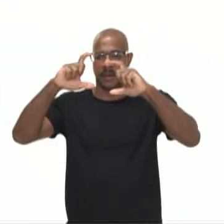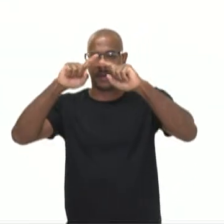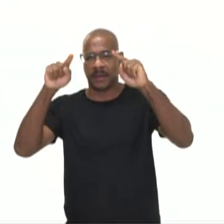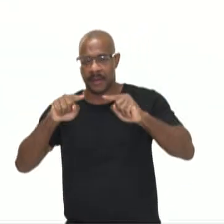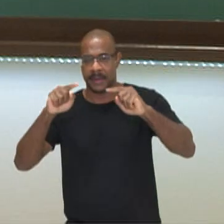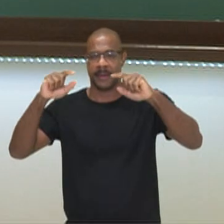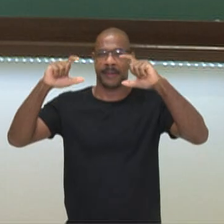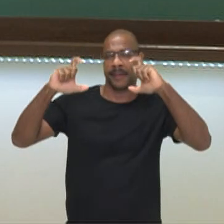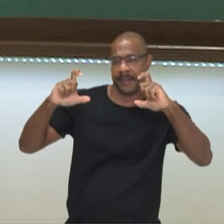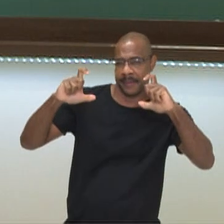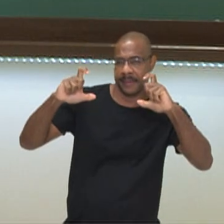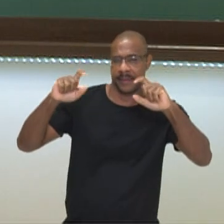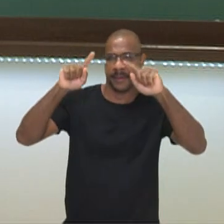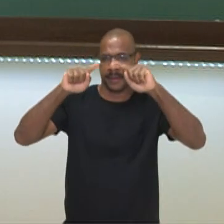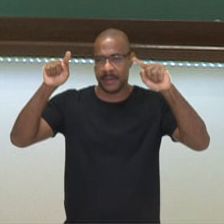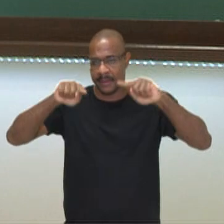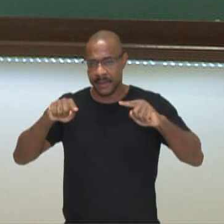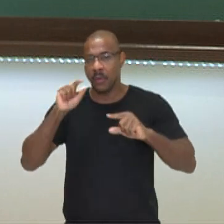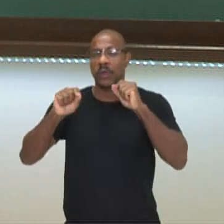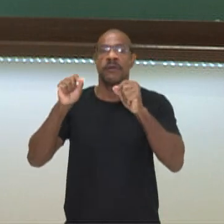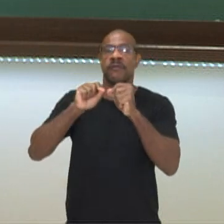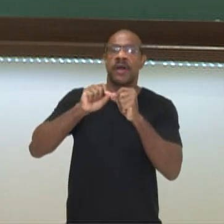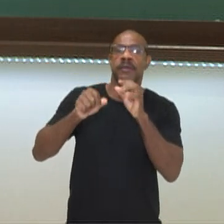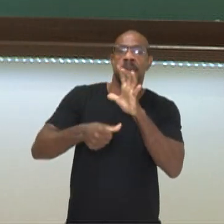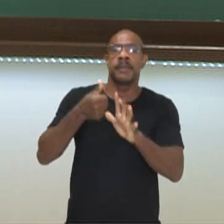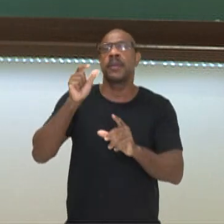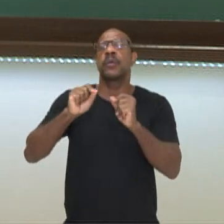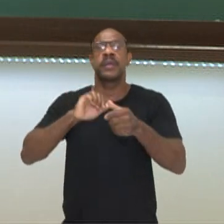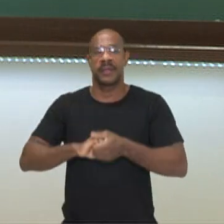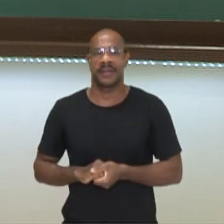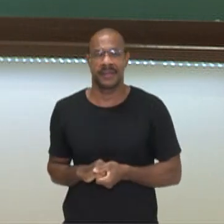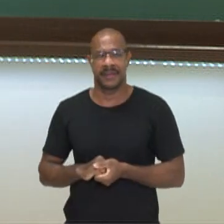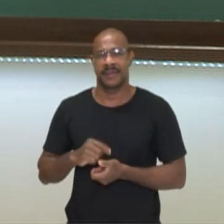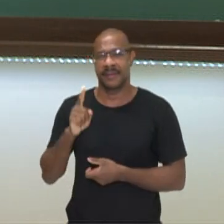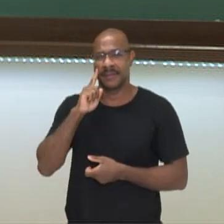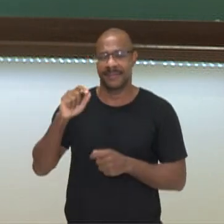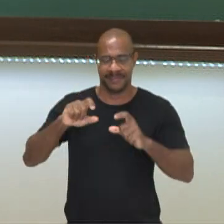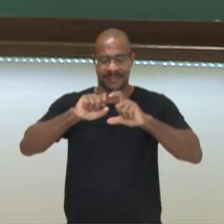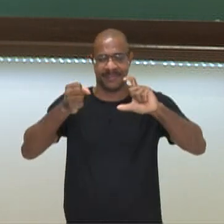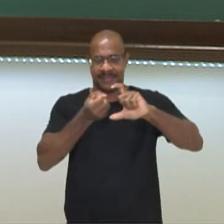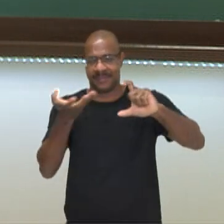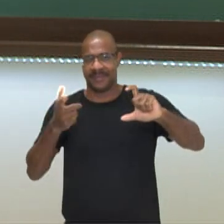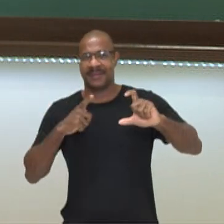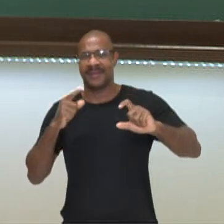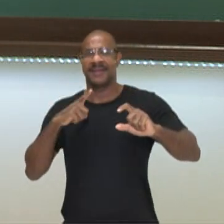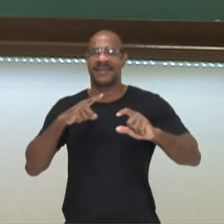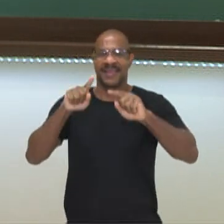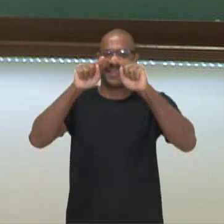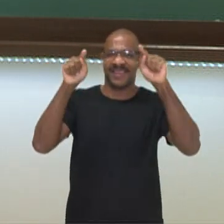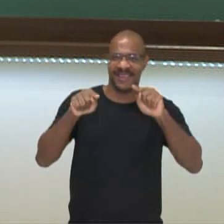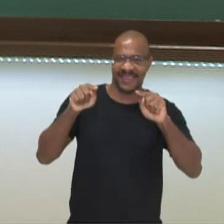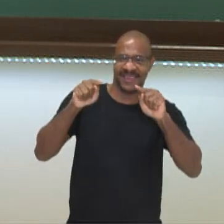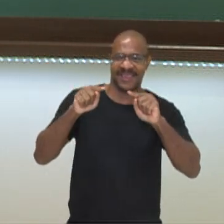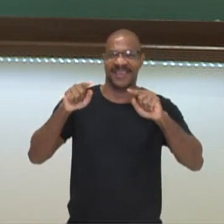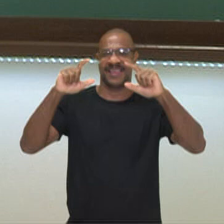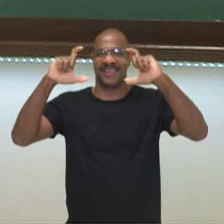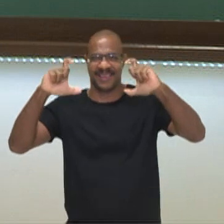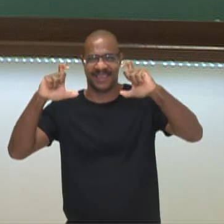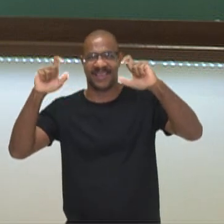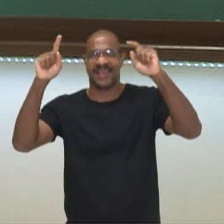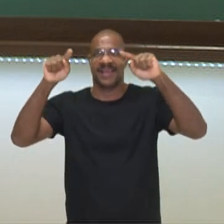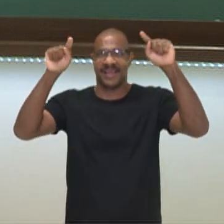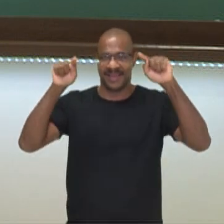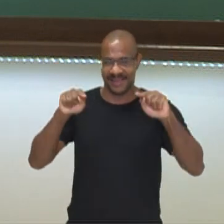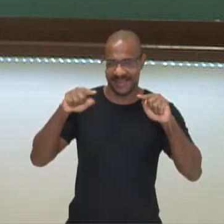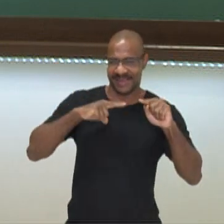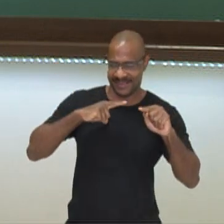resolvo primeiro? Bom, a gente viu que tinha lá naquela outra expressão parênteses, colchetes e chaves, não é? Não foi